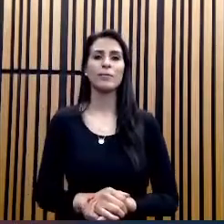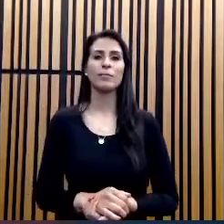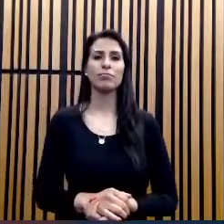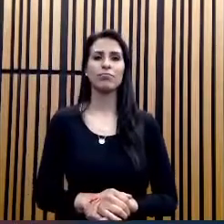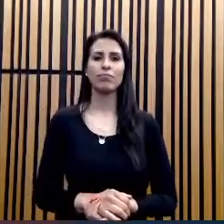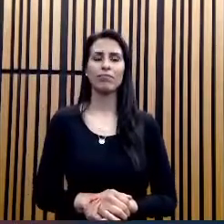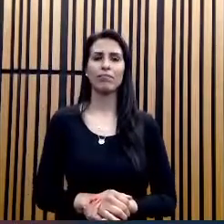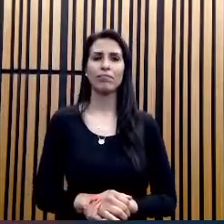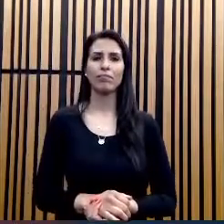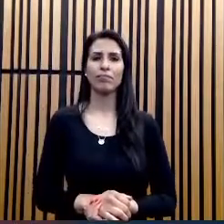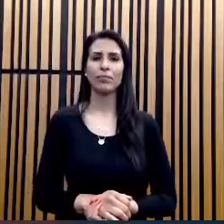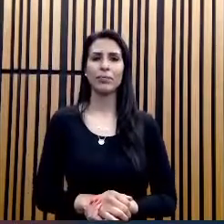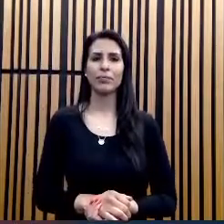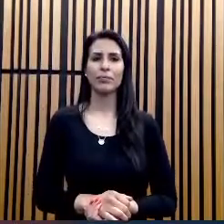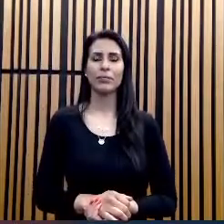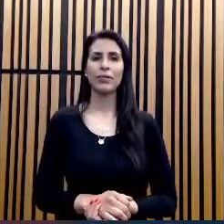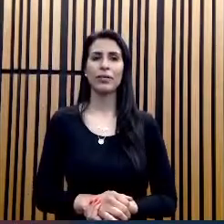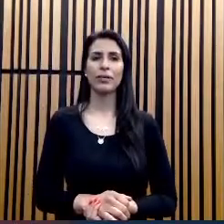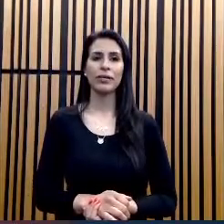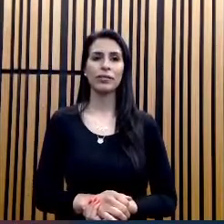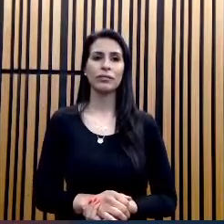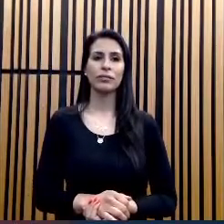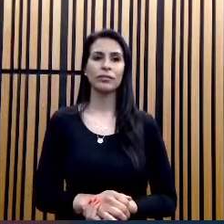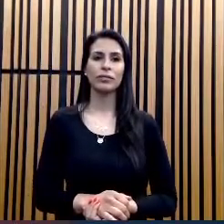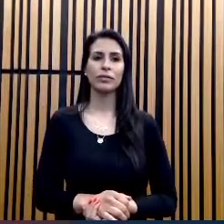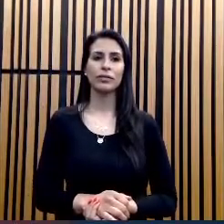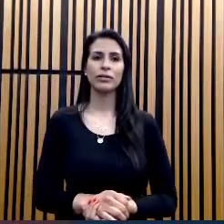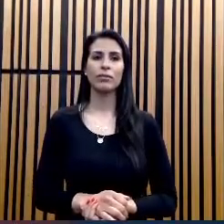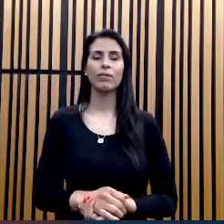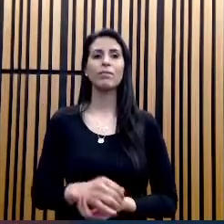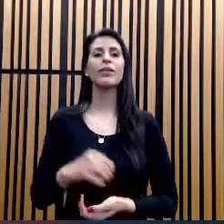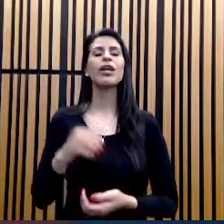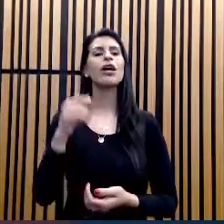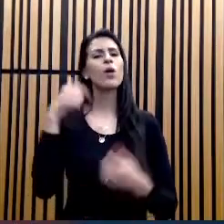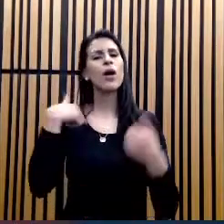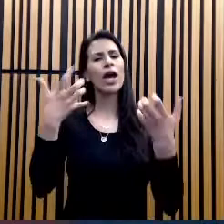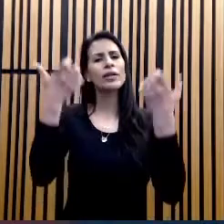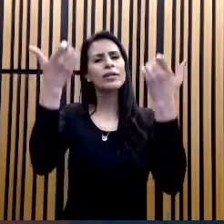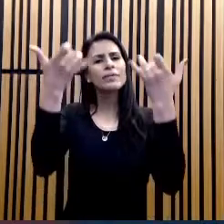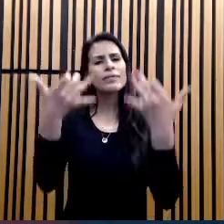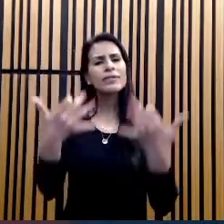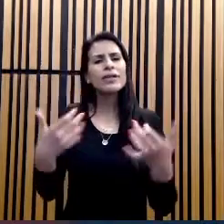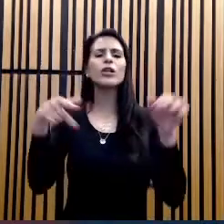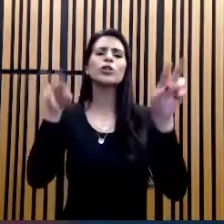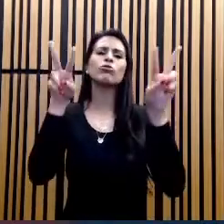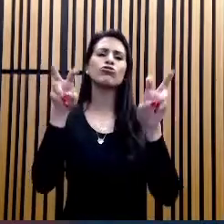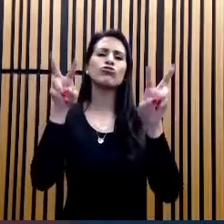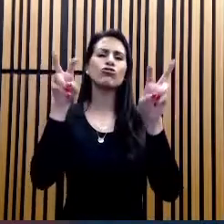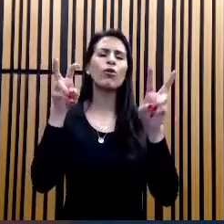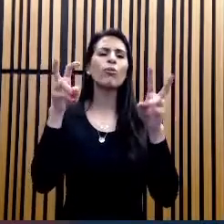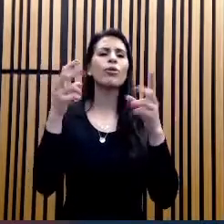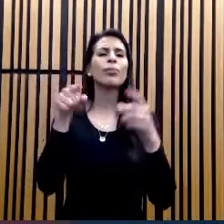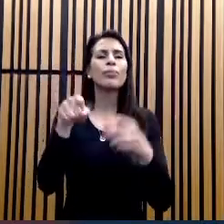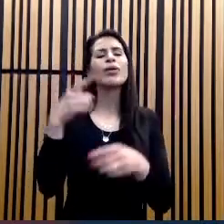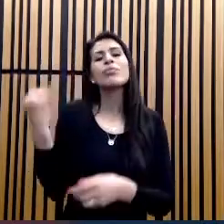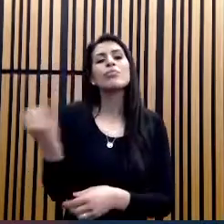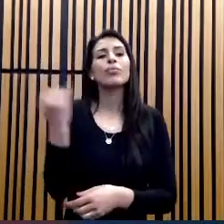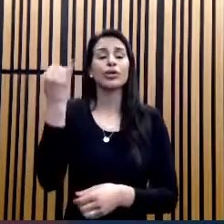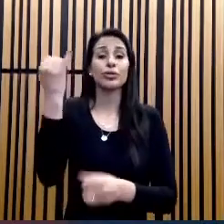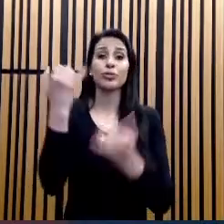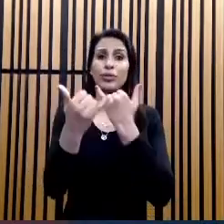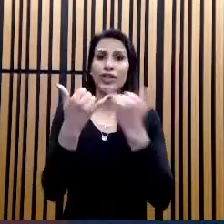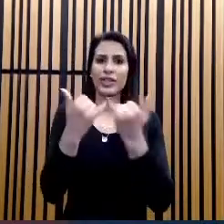em frente nesse assunto que eu acho tão importante falar com as mulheres. O que aconteceu? Quando eu fiz